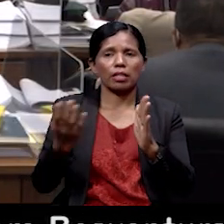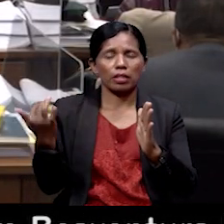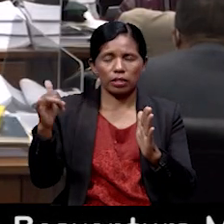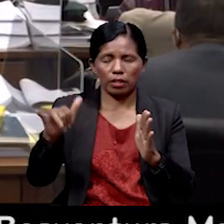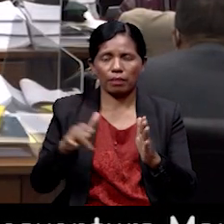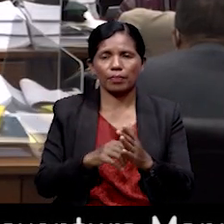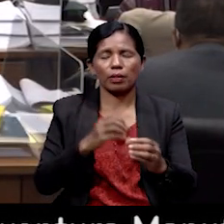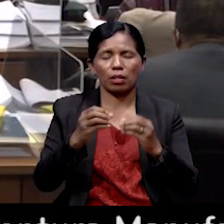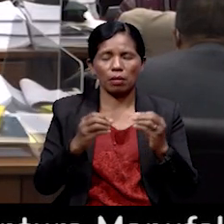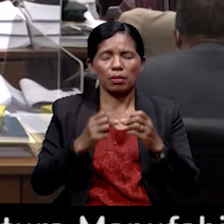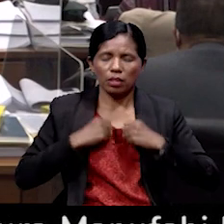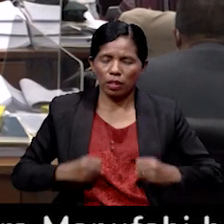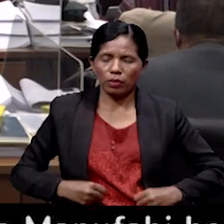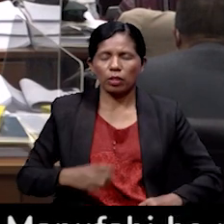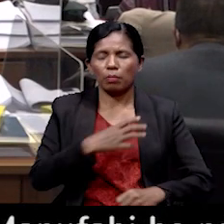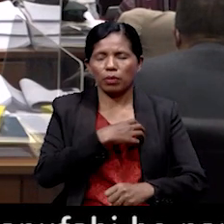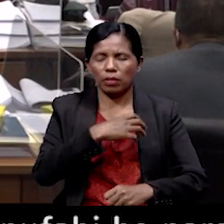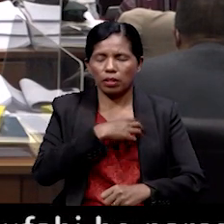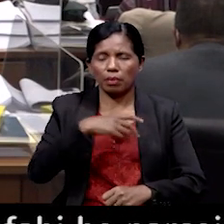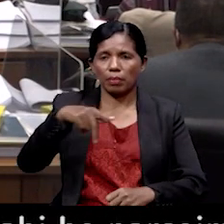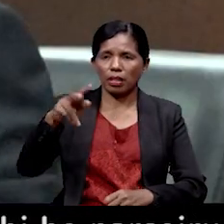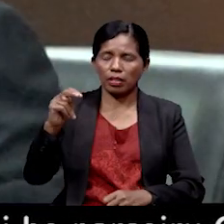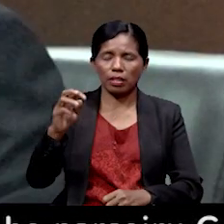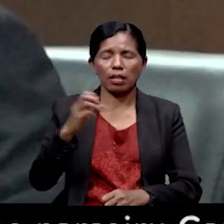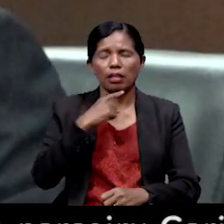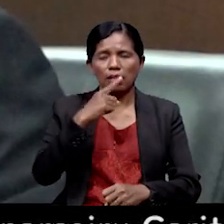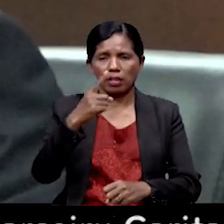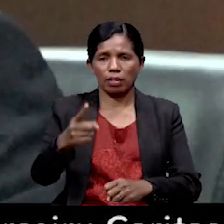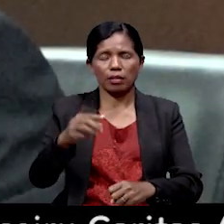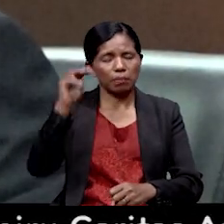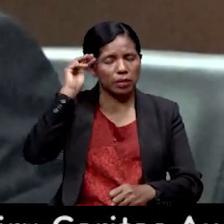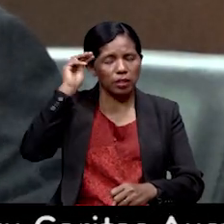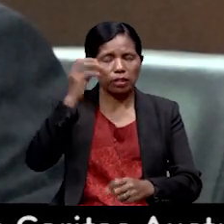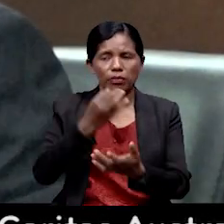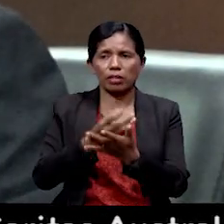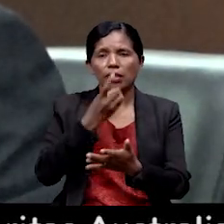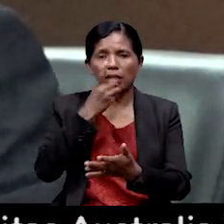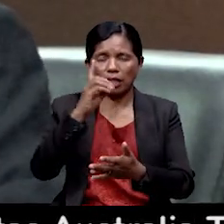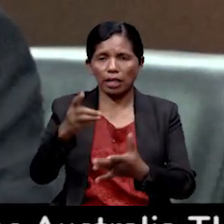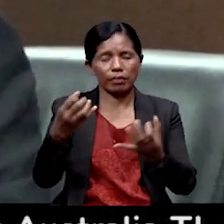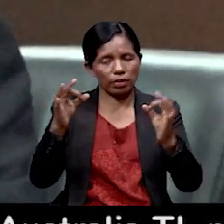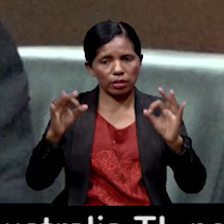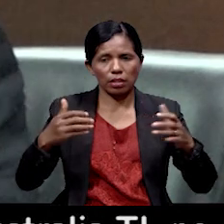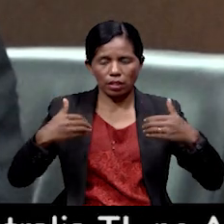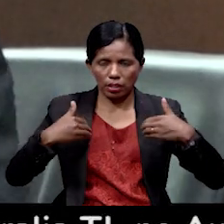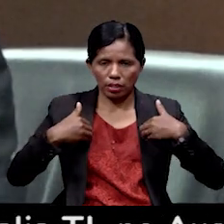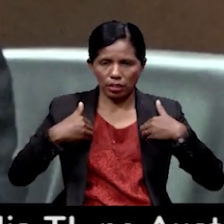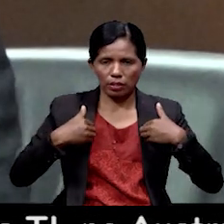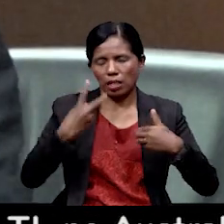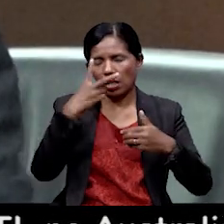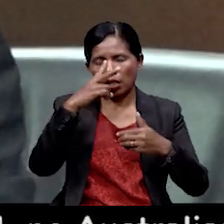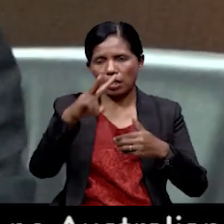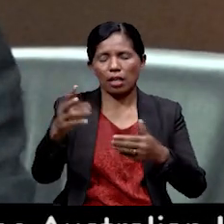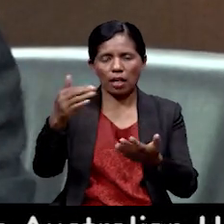Saúde PNTL FFDTL Ministro Finanças Rui Gomes Declarona Se iria fazer verificação